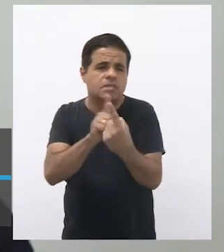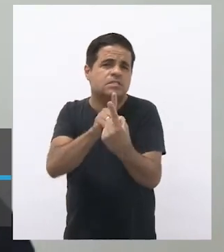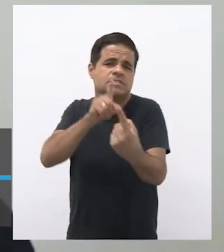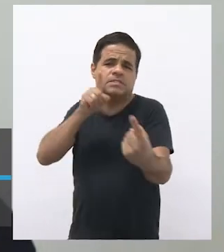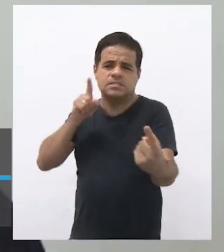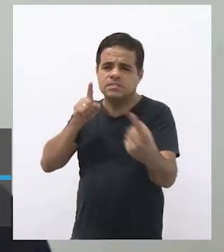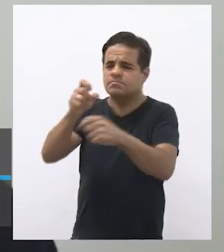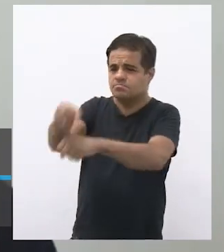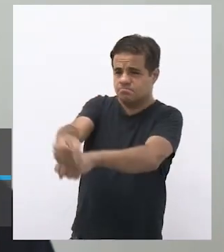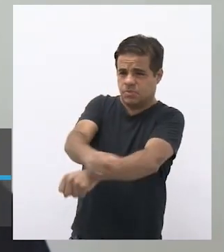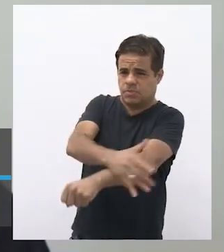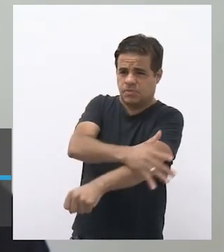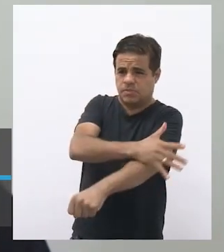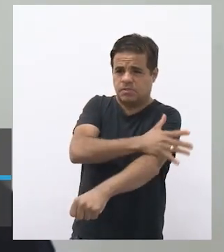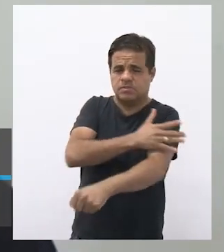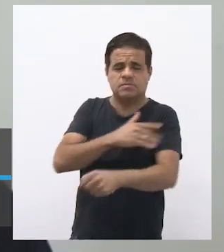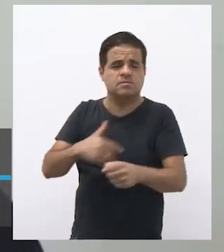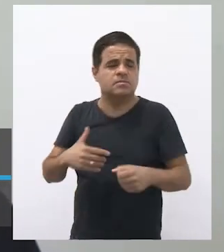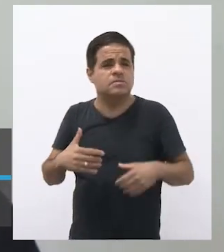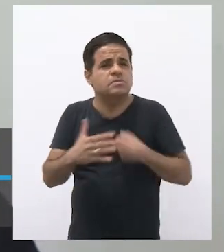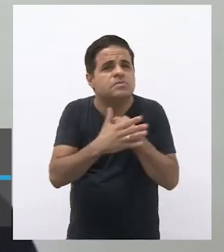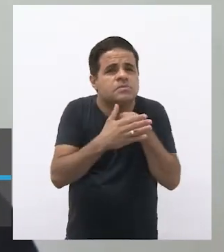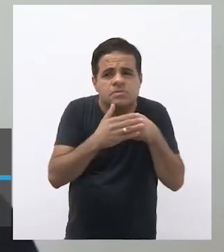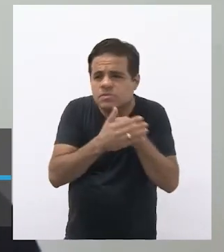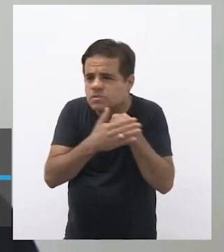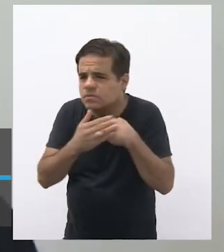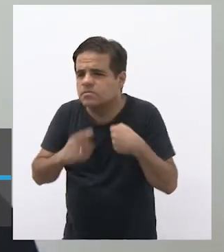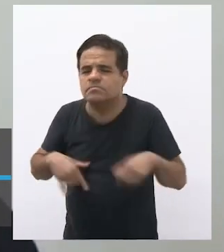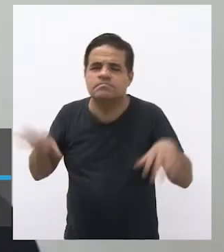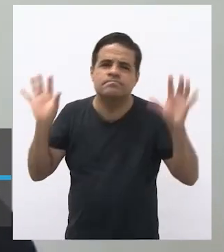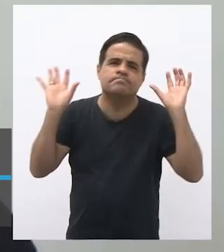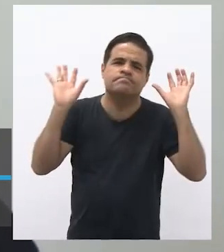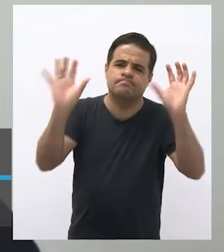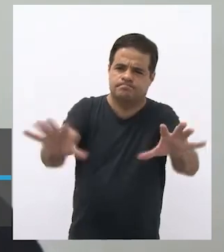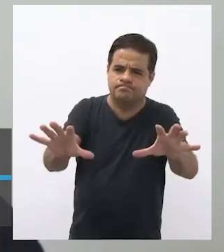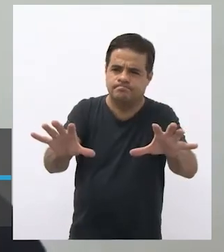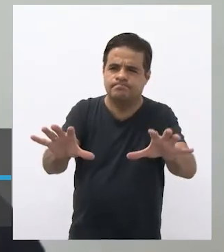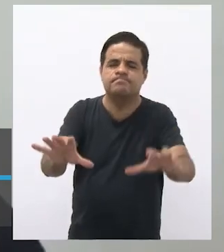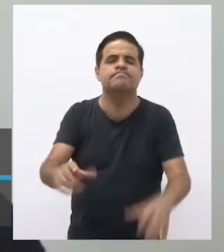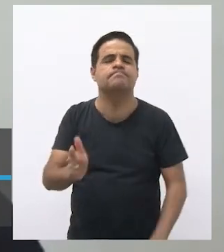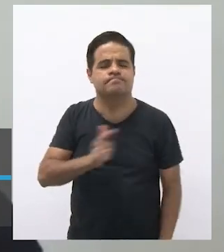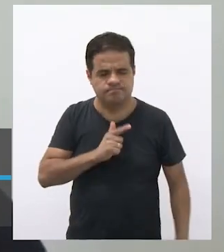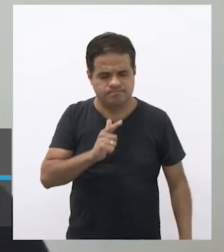Então, isso exige, obviamente, de todos nós,